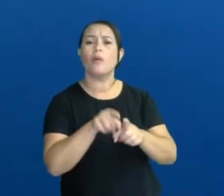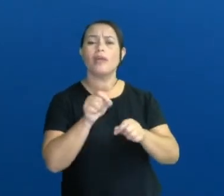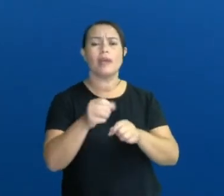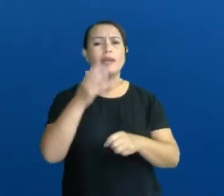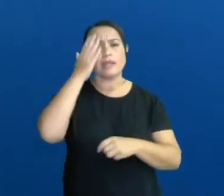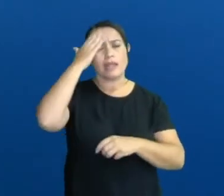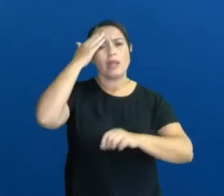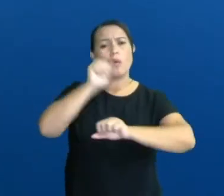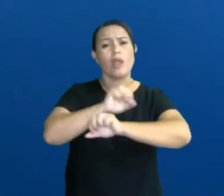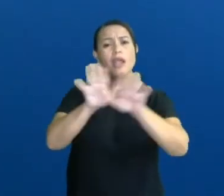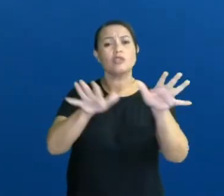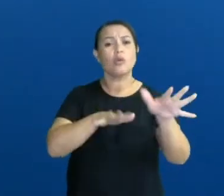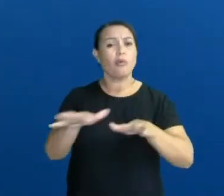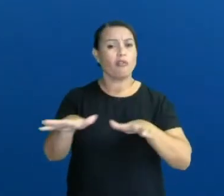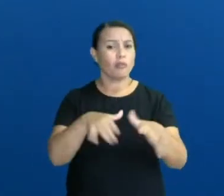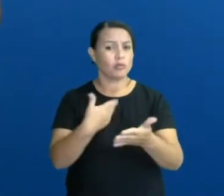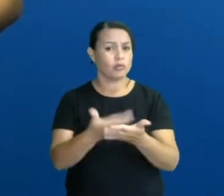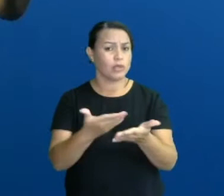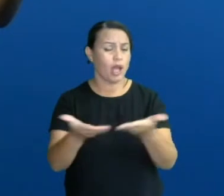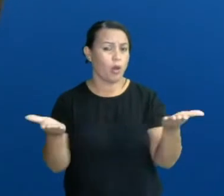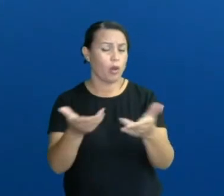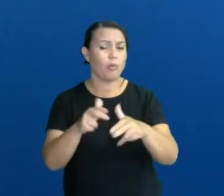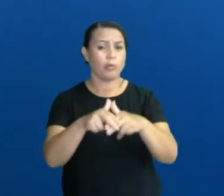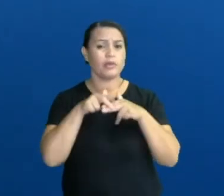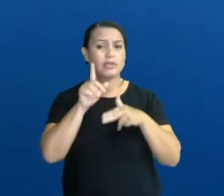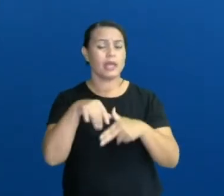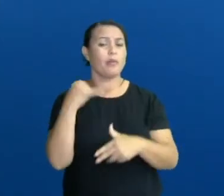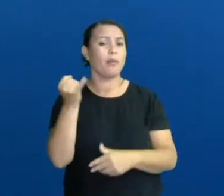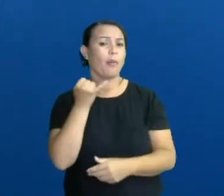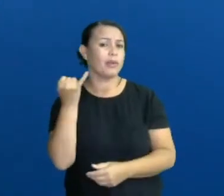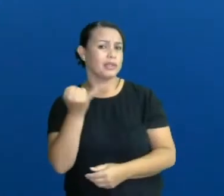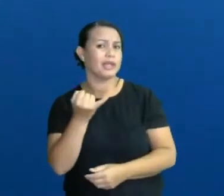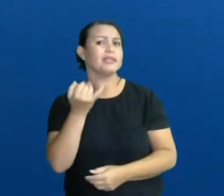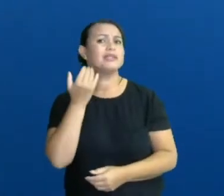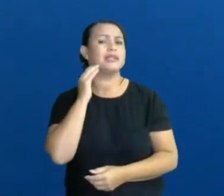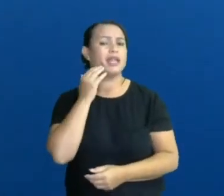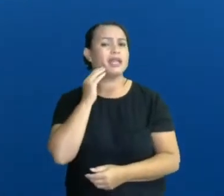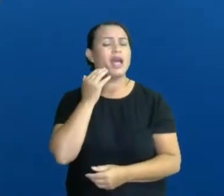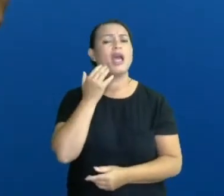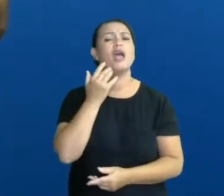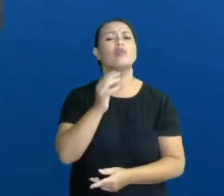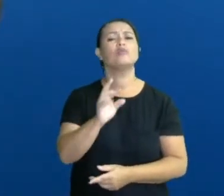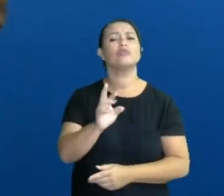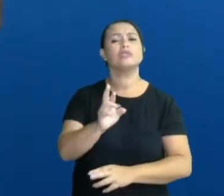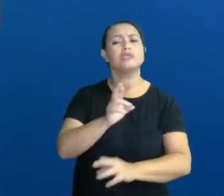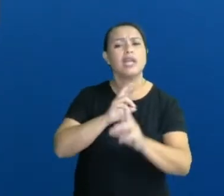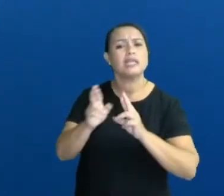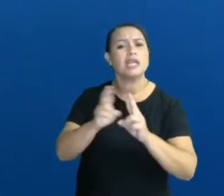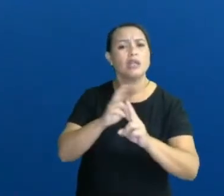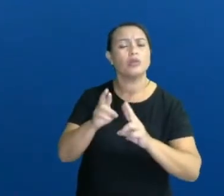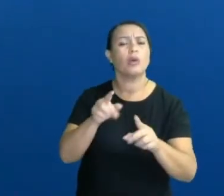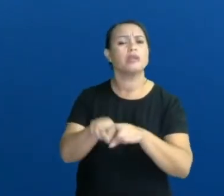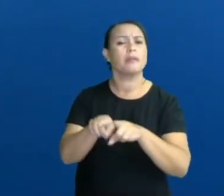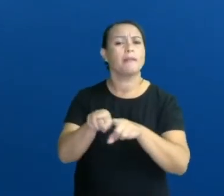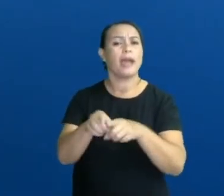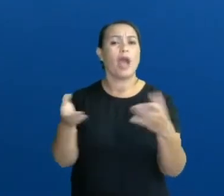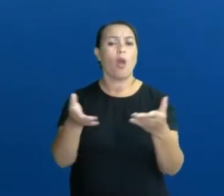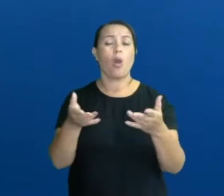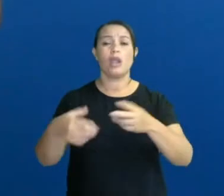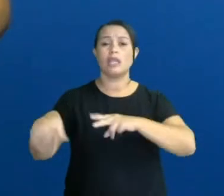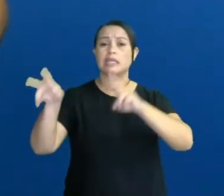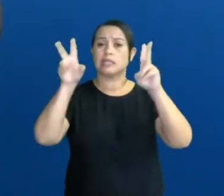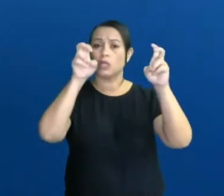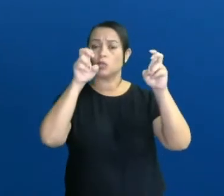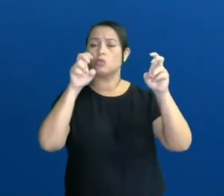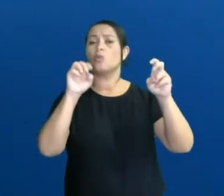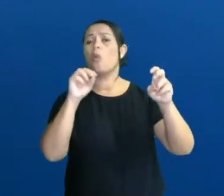momento que vamos estudar agora. Por isso que é importante a gente dar esse feedback ou dar esse retorno nesse assunto ou